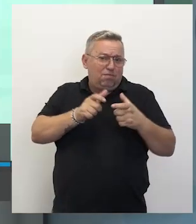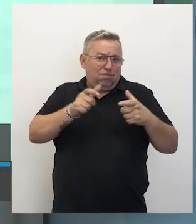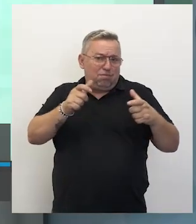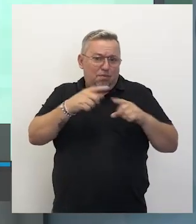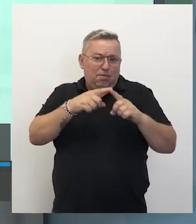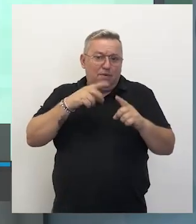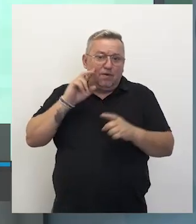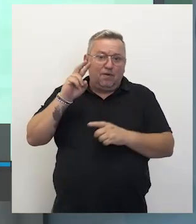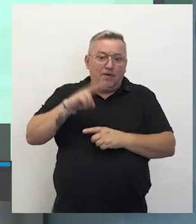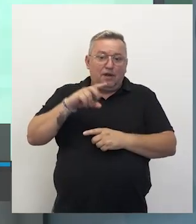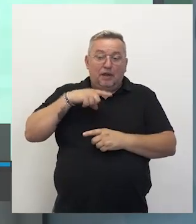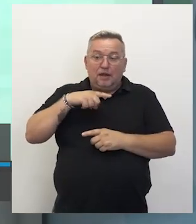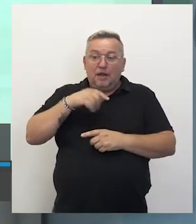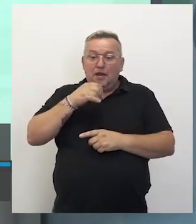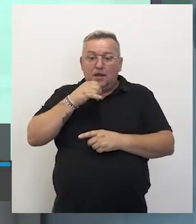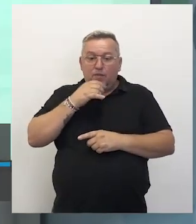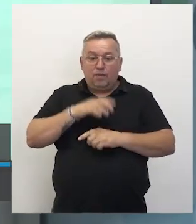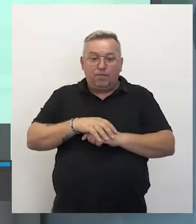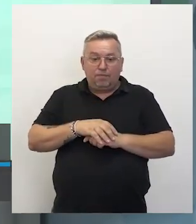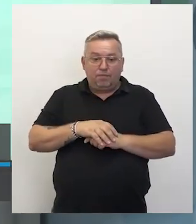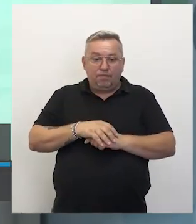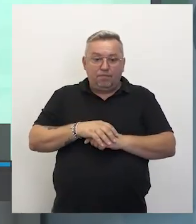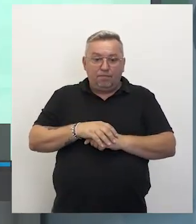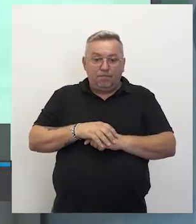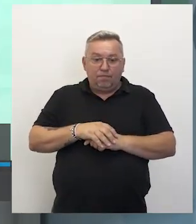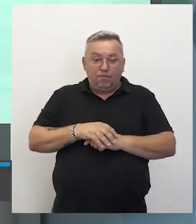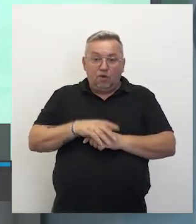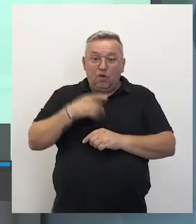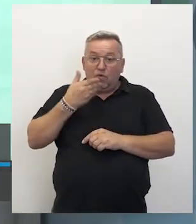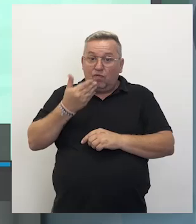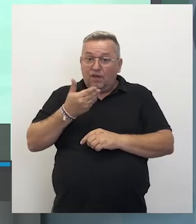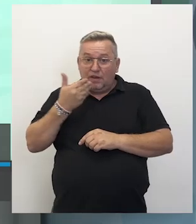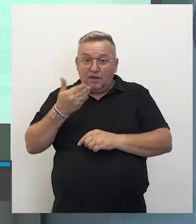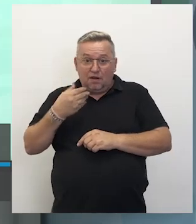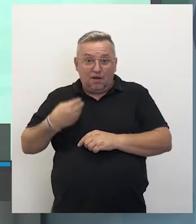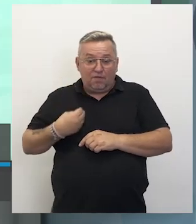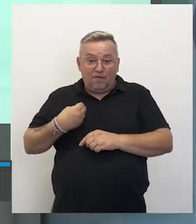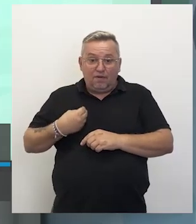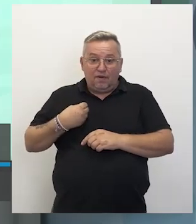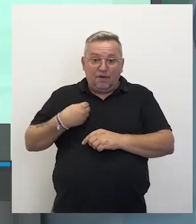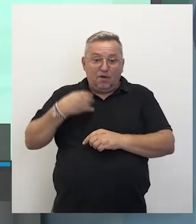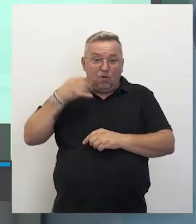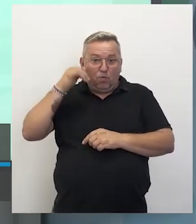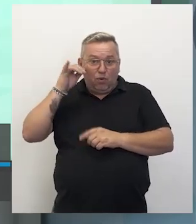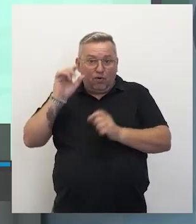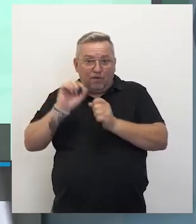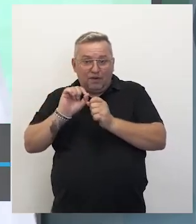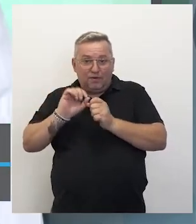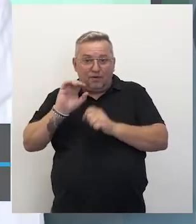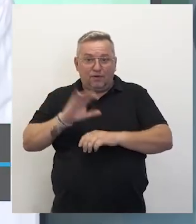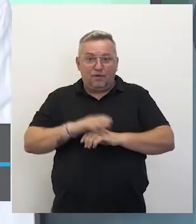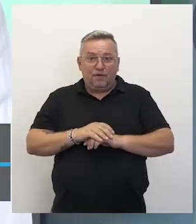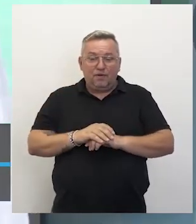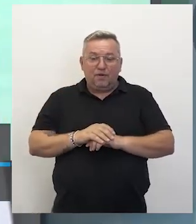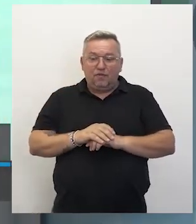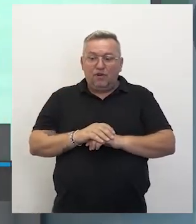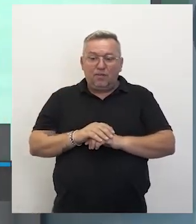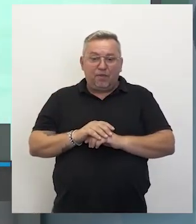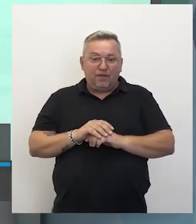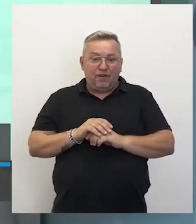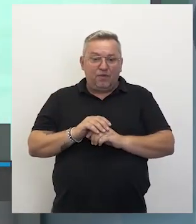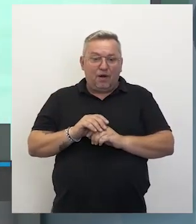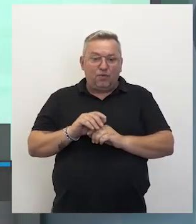lembrar que se eu queimo o mato, eu acho que eu não estou facilitando a vida do boi fazendo isso, né? Mas a gente